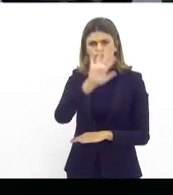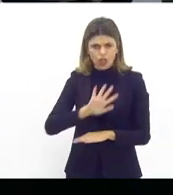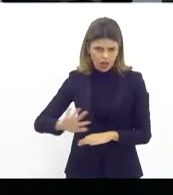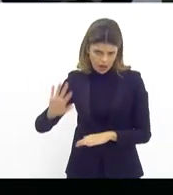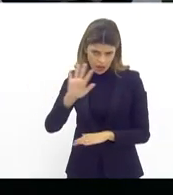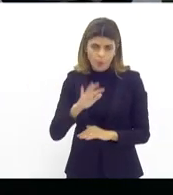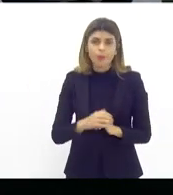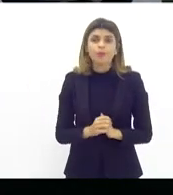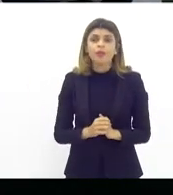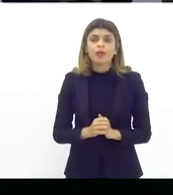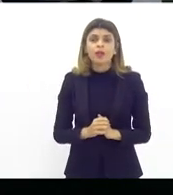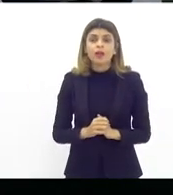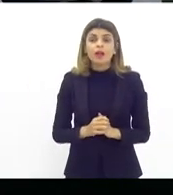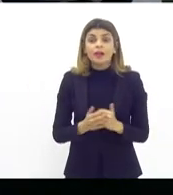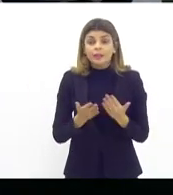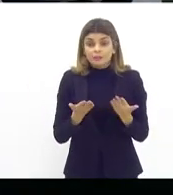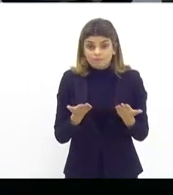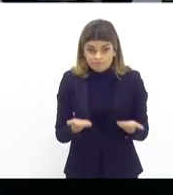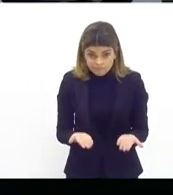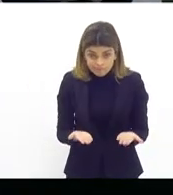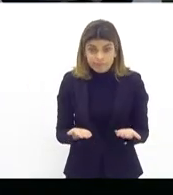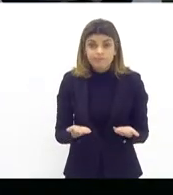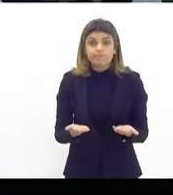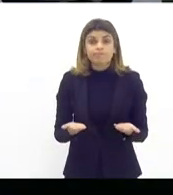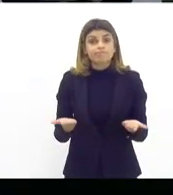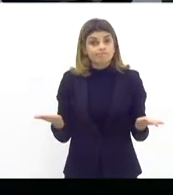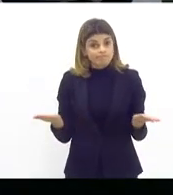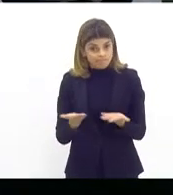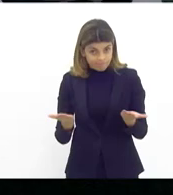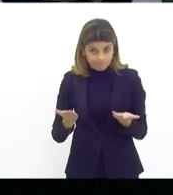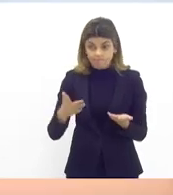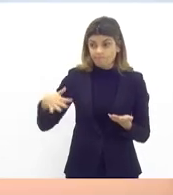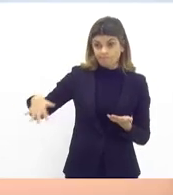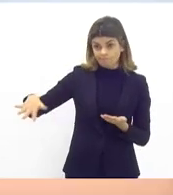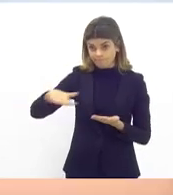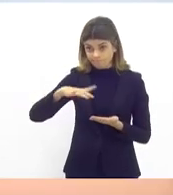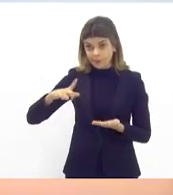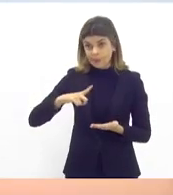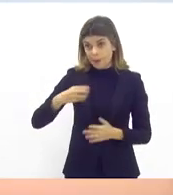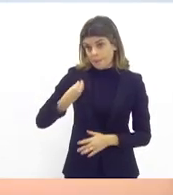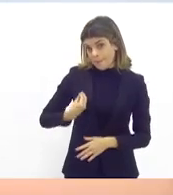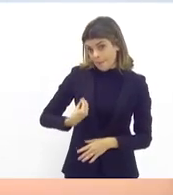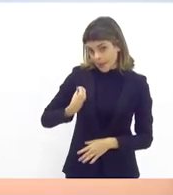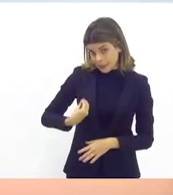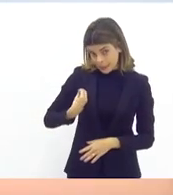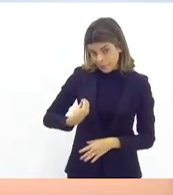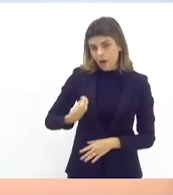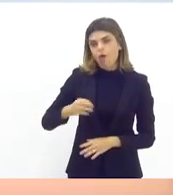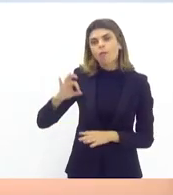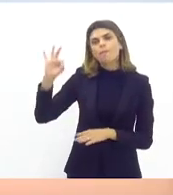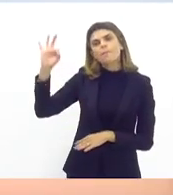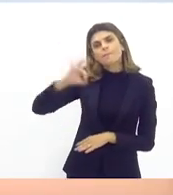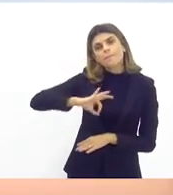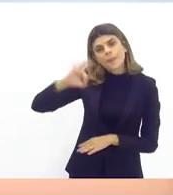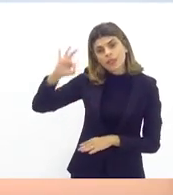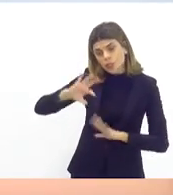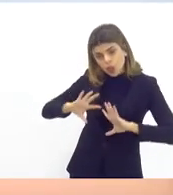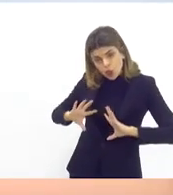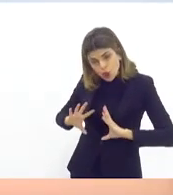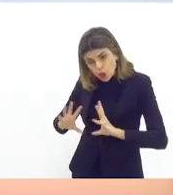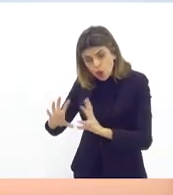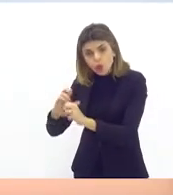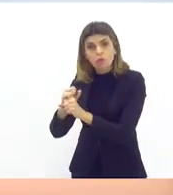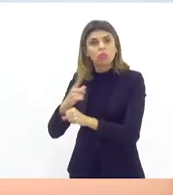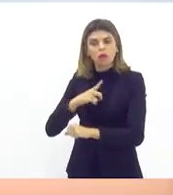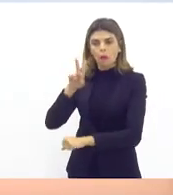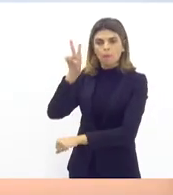aplica. Com isto, os entes que têm participação de perda de participação no total da receita estão bastante